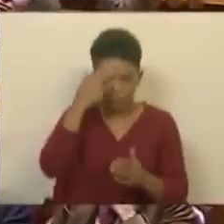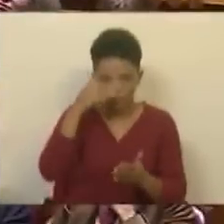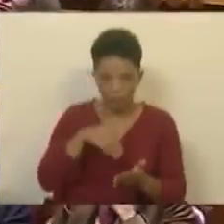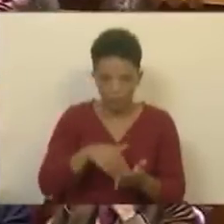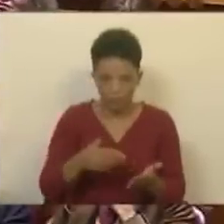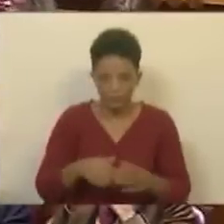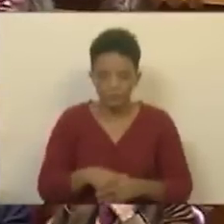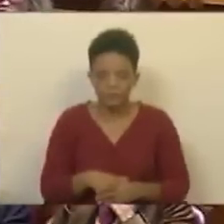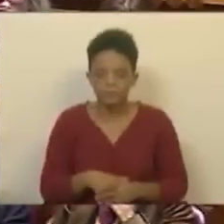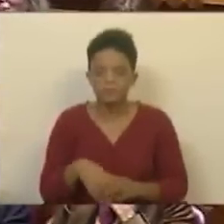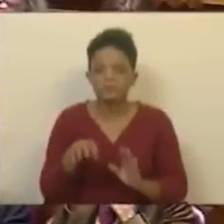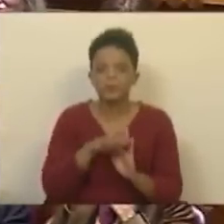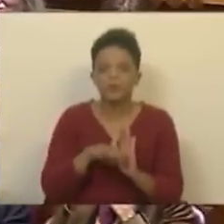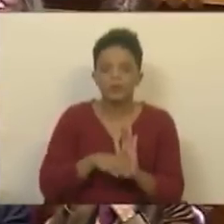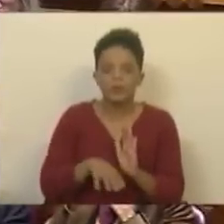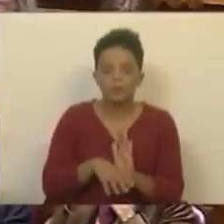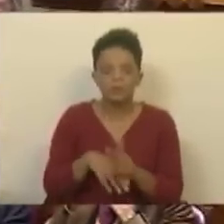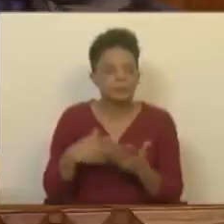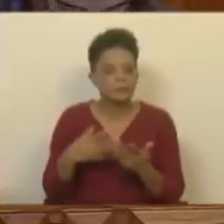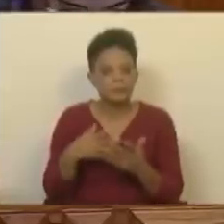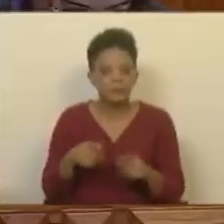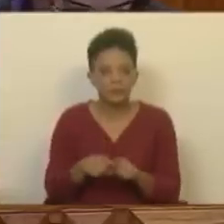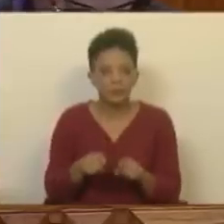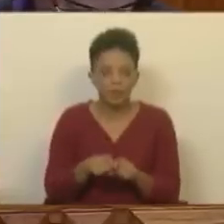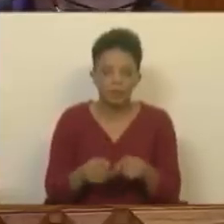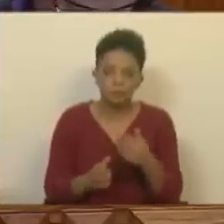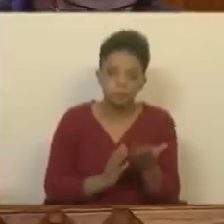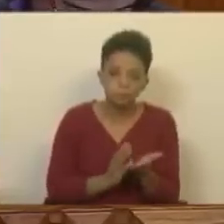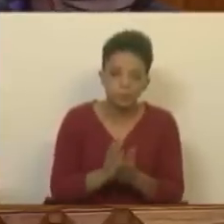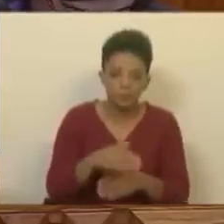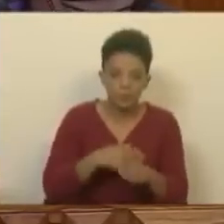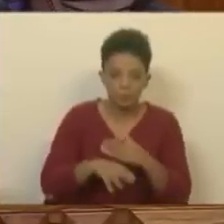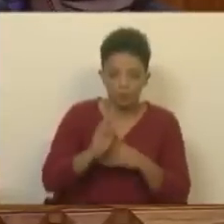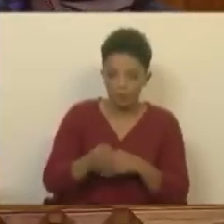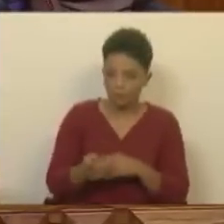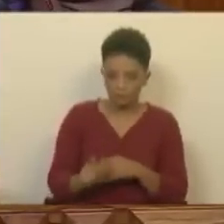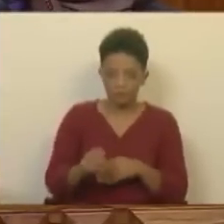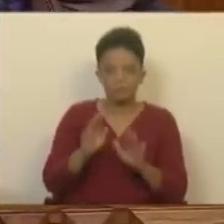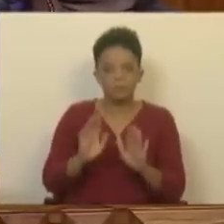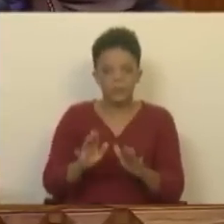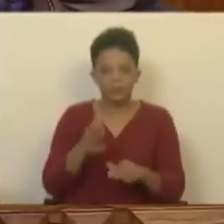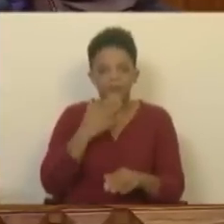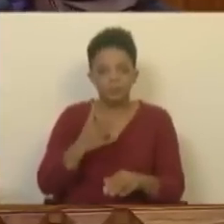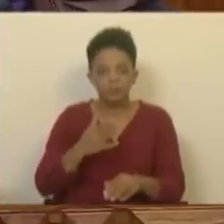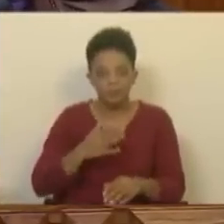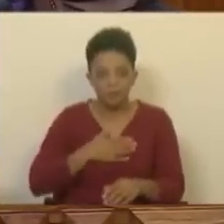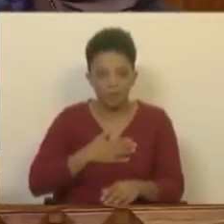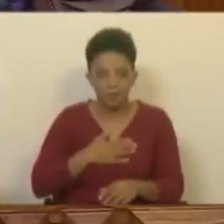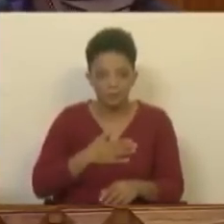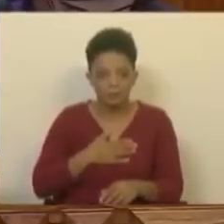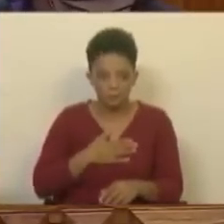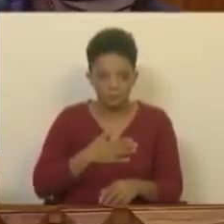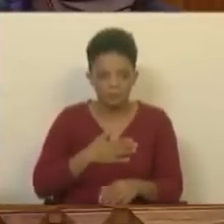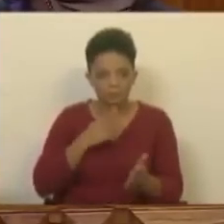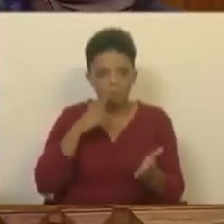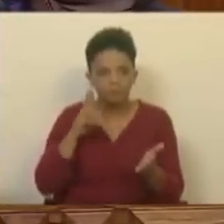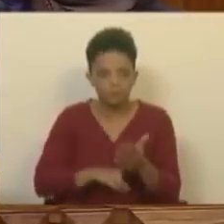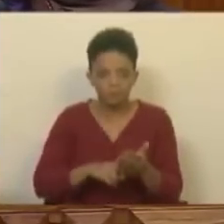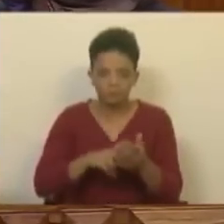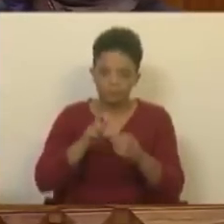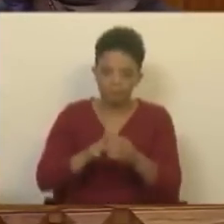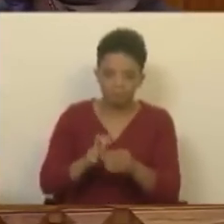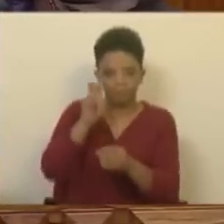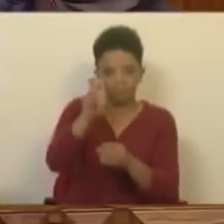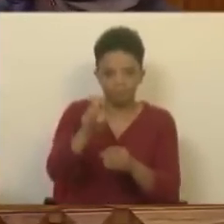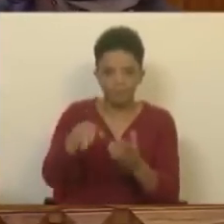é um programa que não se limita a dar continuidade ao que já fizemos mas que nos permite efetivamente um verdadeiro trampo